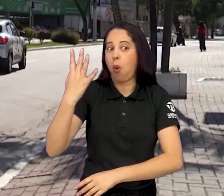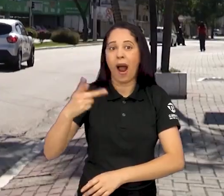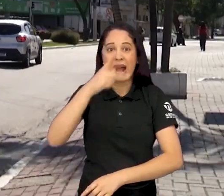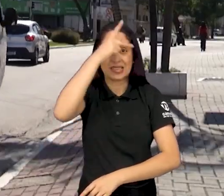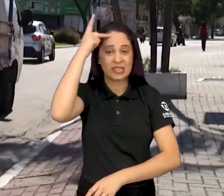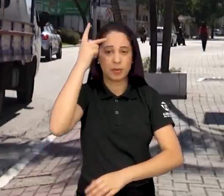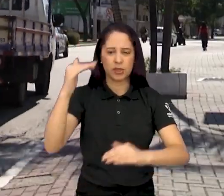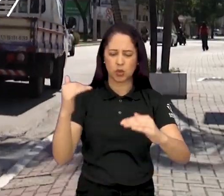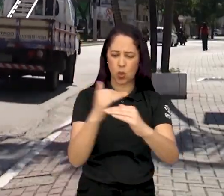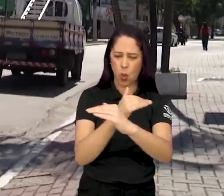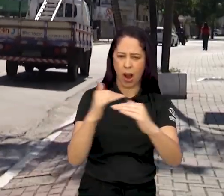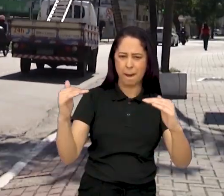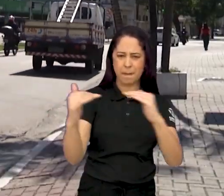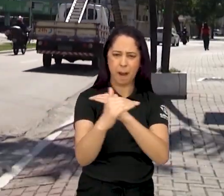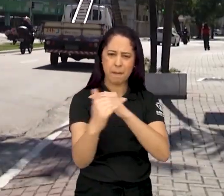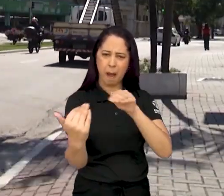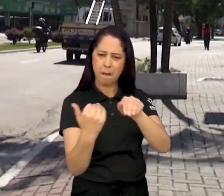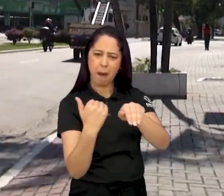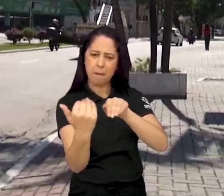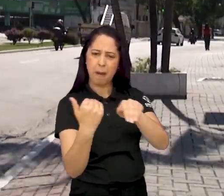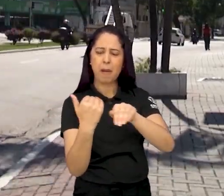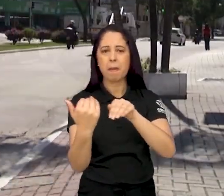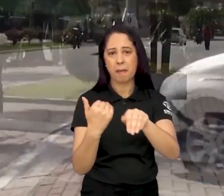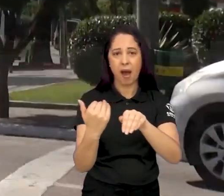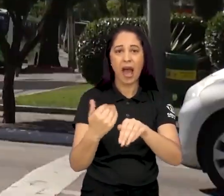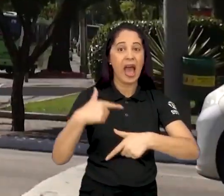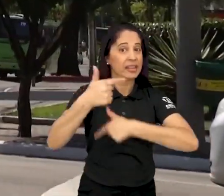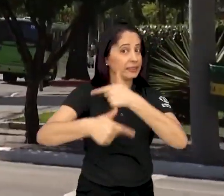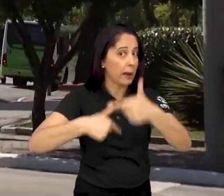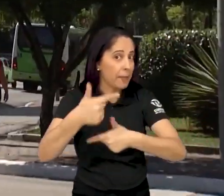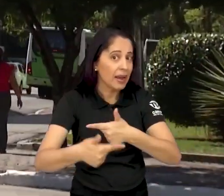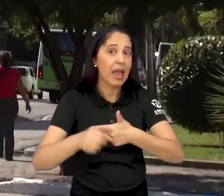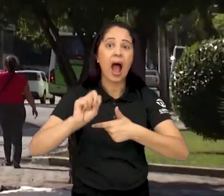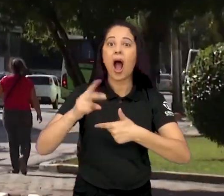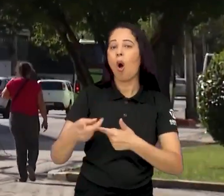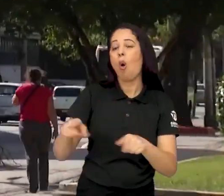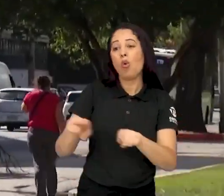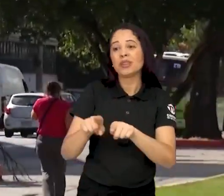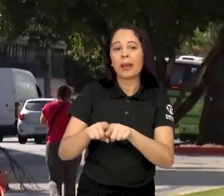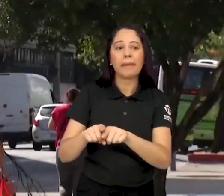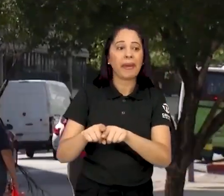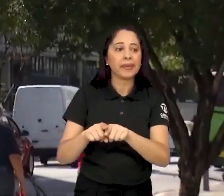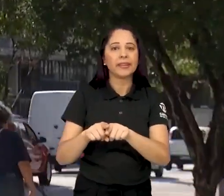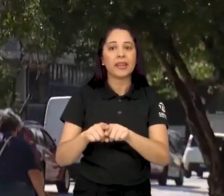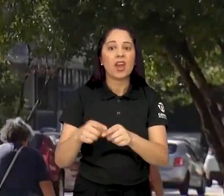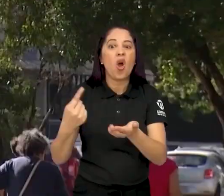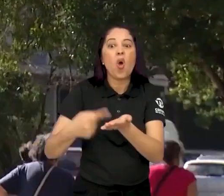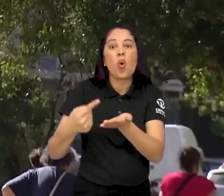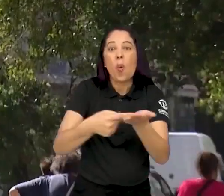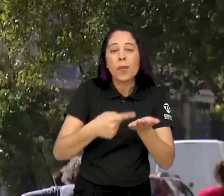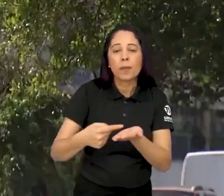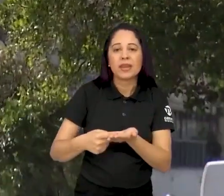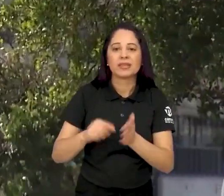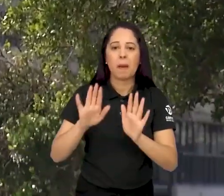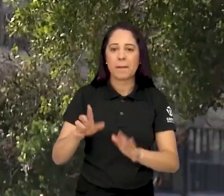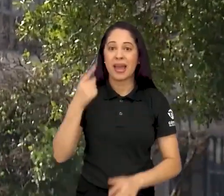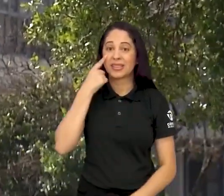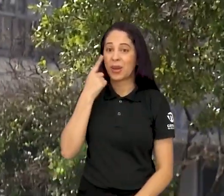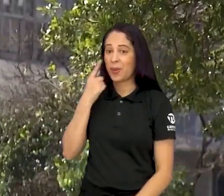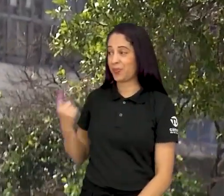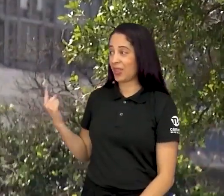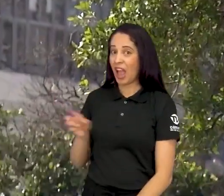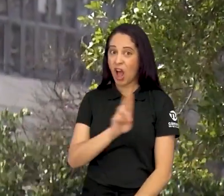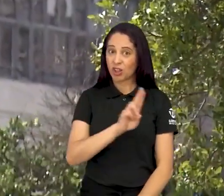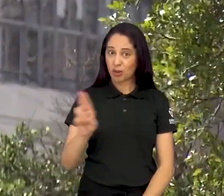de pessoas utilizam a avenida para ir trabalhar ou para compromissos. E por trás deste nome exposto na